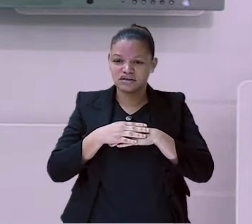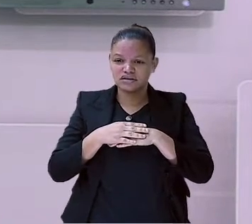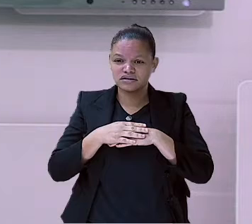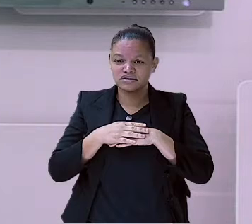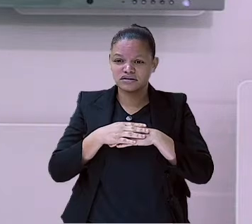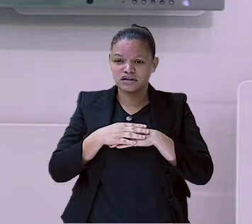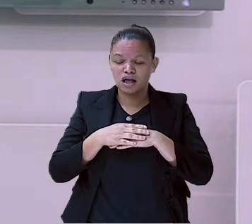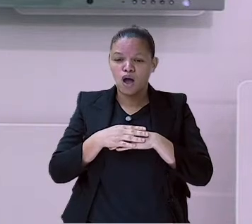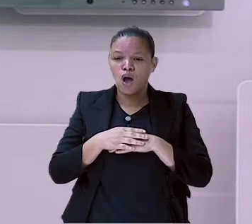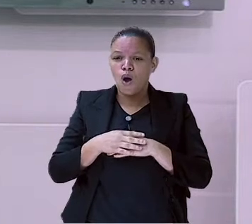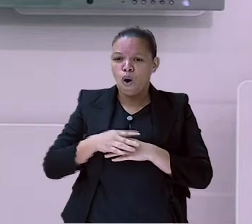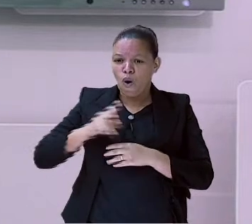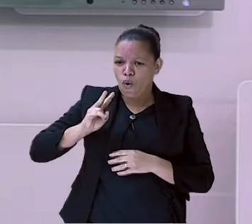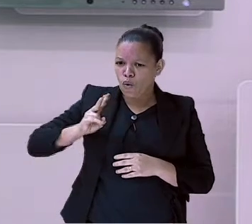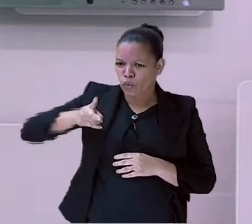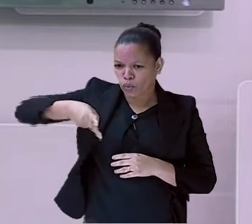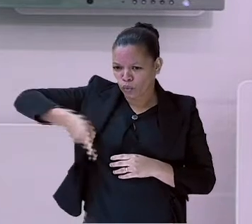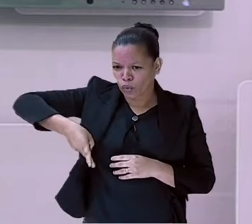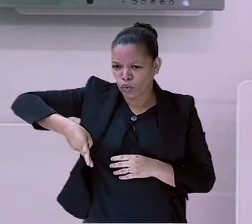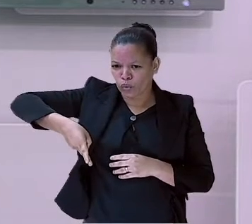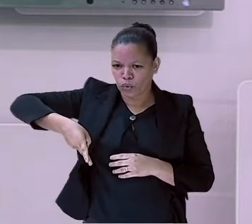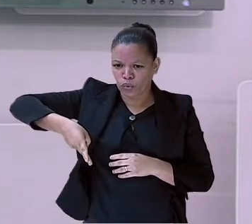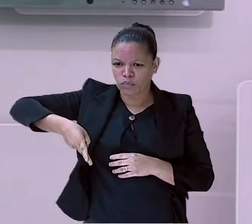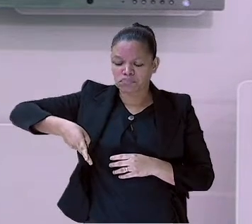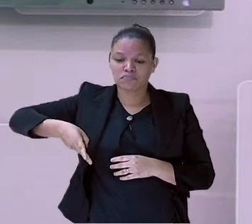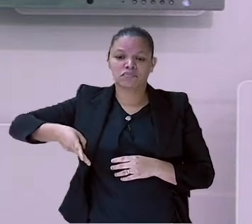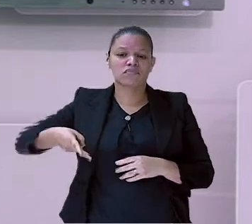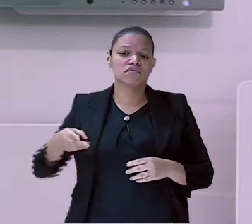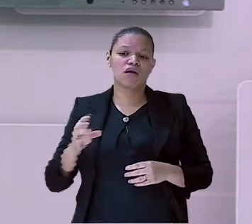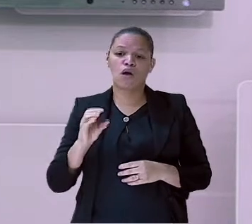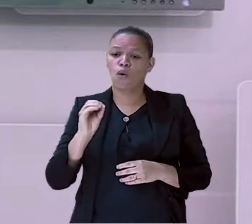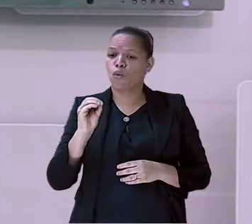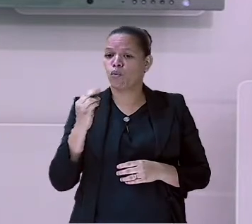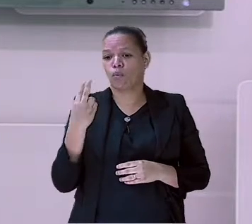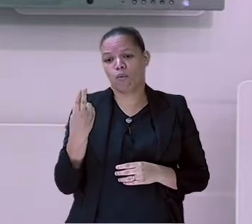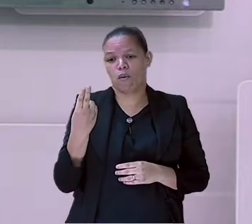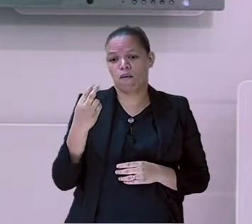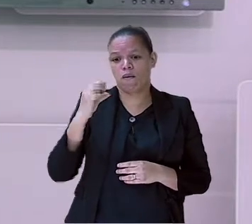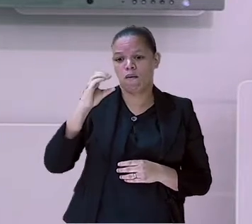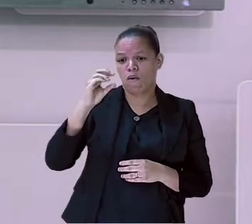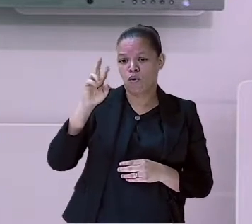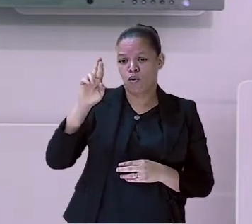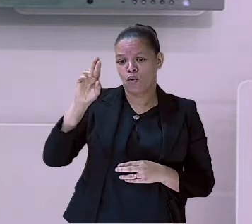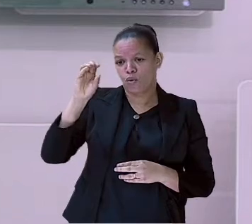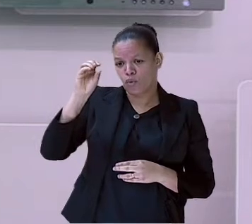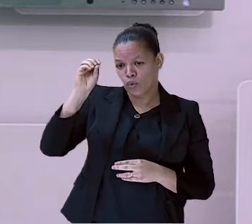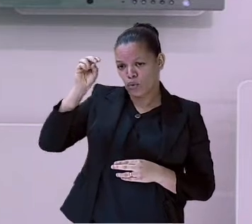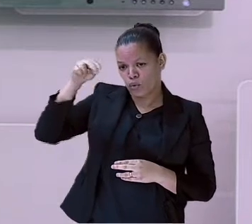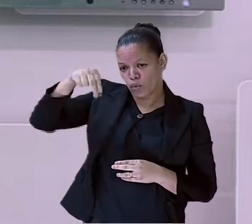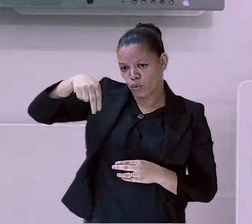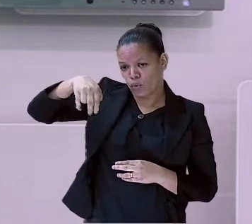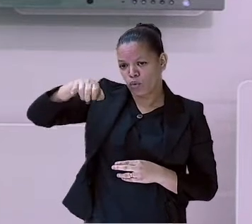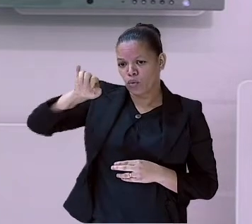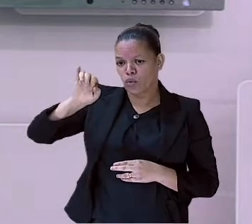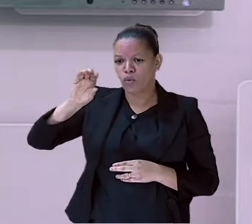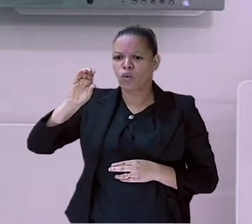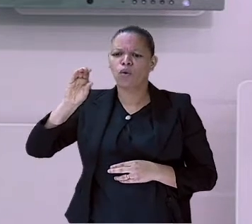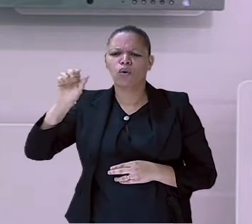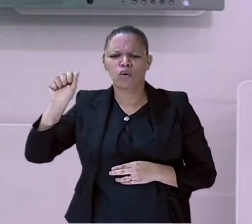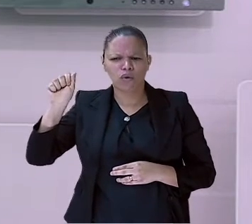por quê? Porque elas têm aí um longo desenvolvimento, mas uma longa